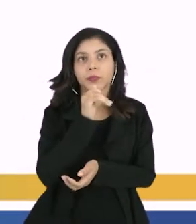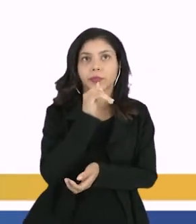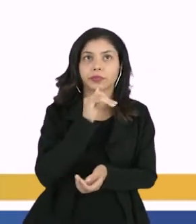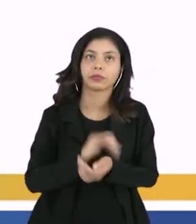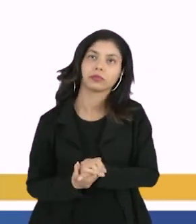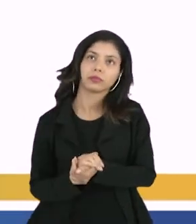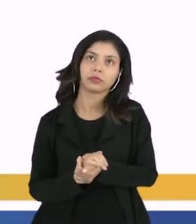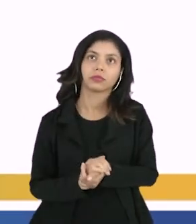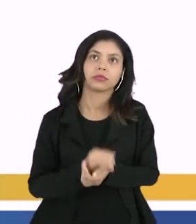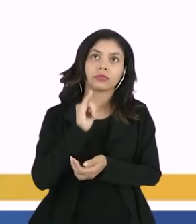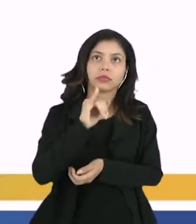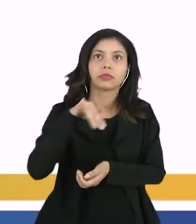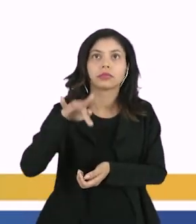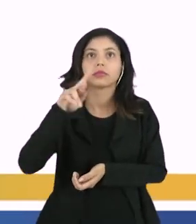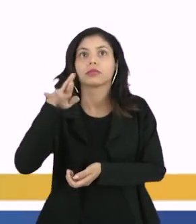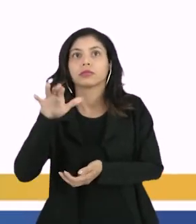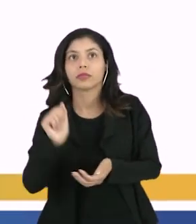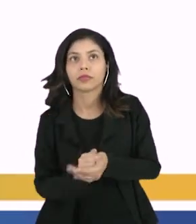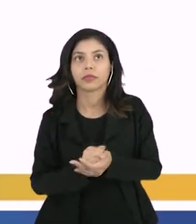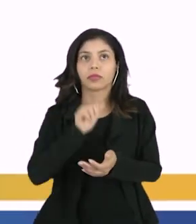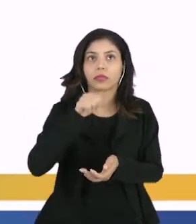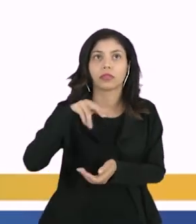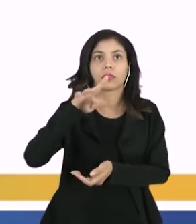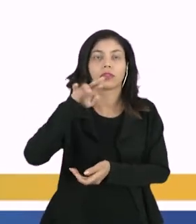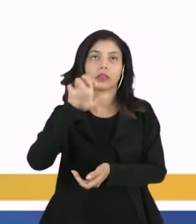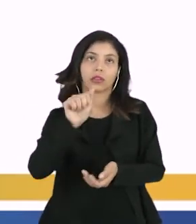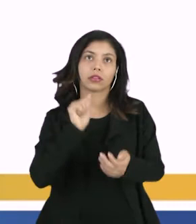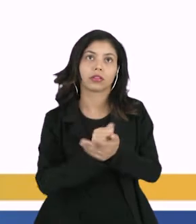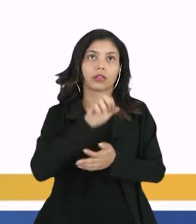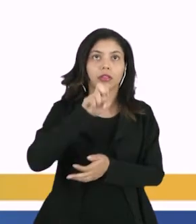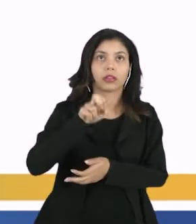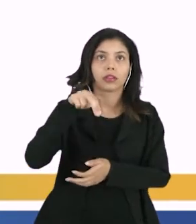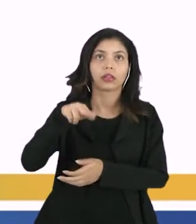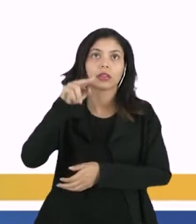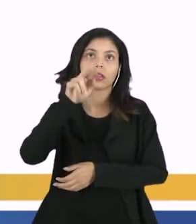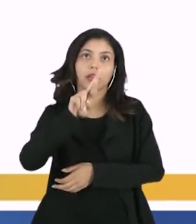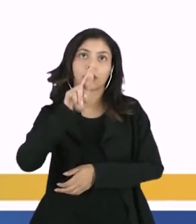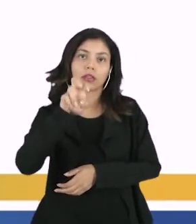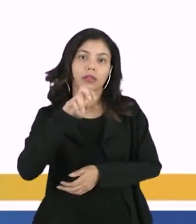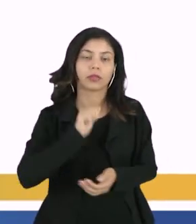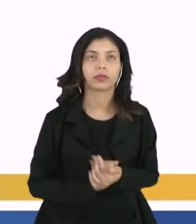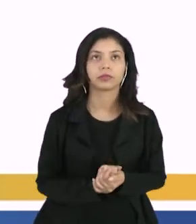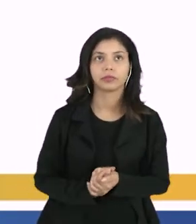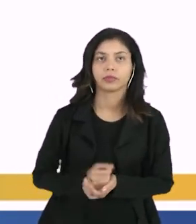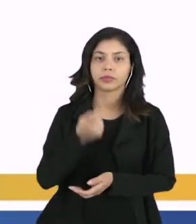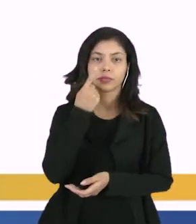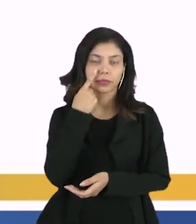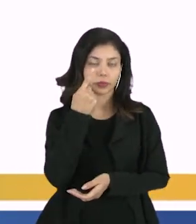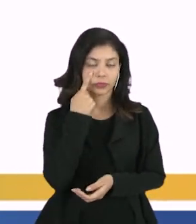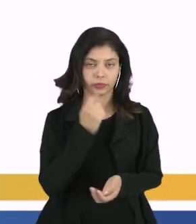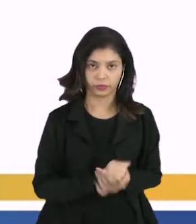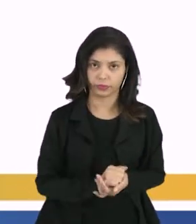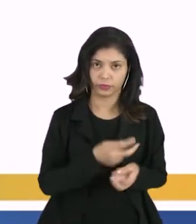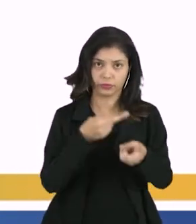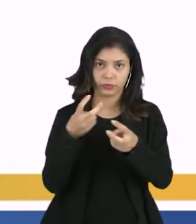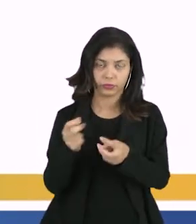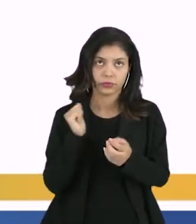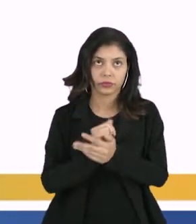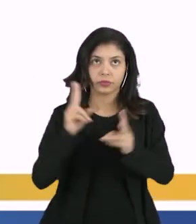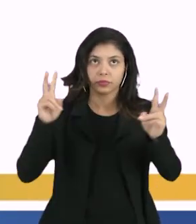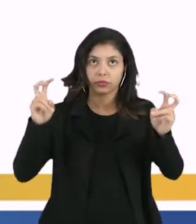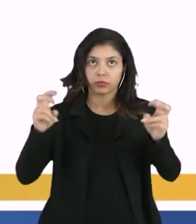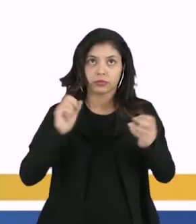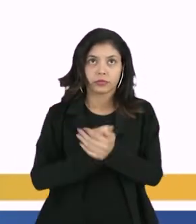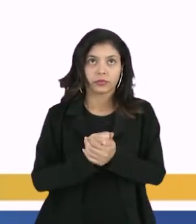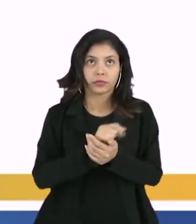exemplo, infeliz, antebraço, enraizar, refazer. Observem aí que os termos que